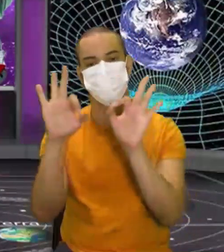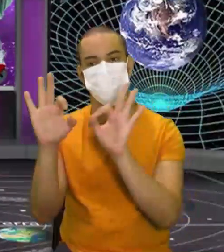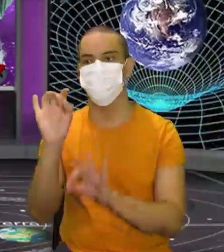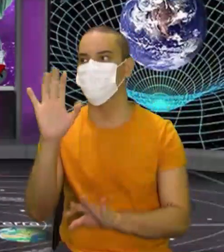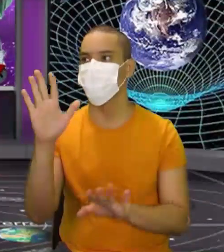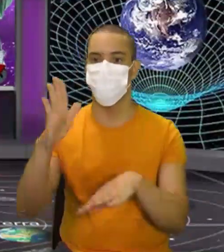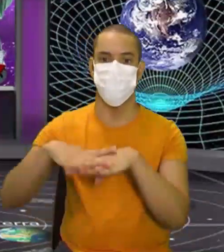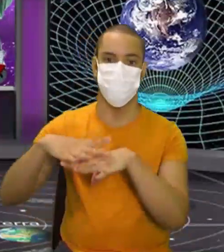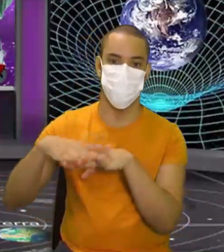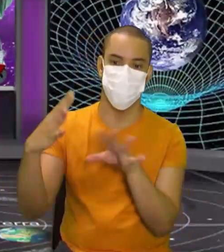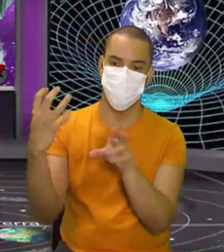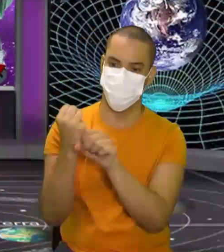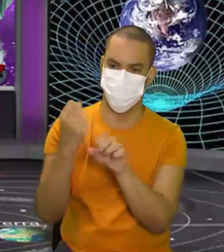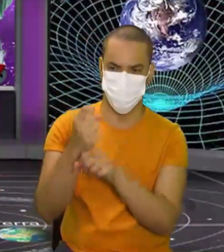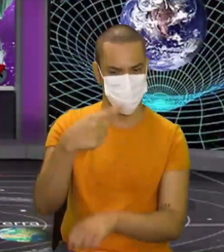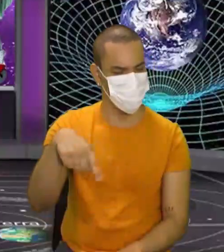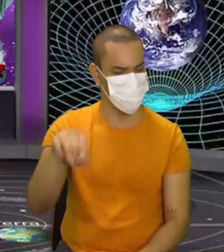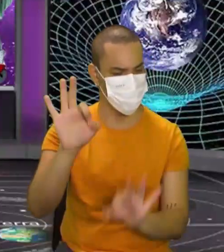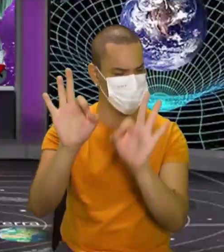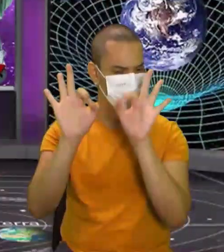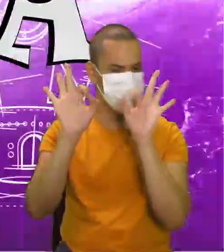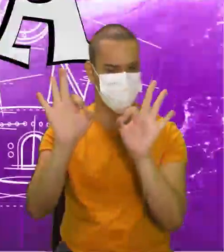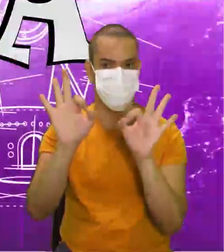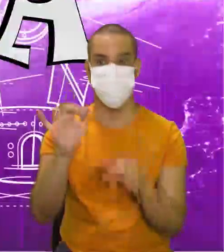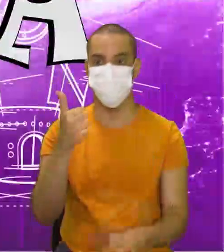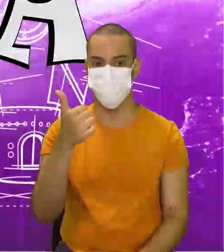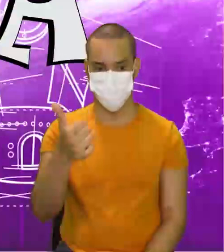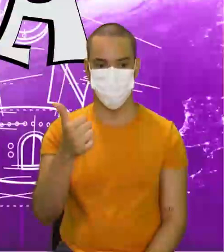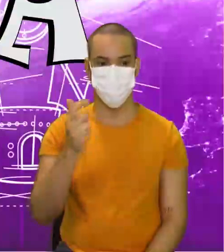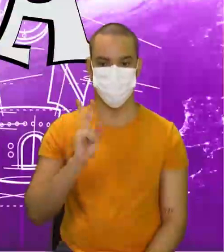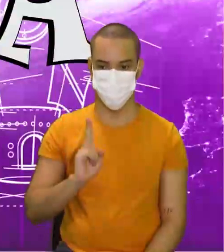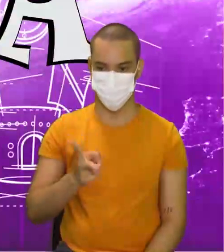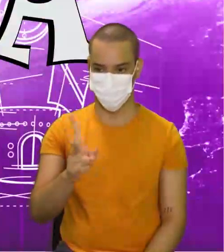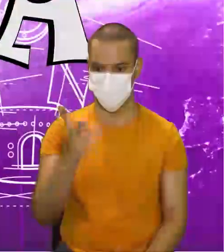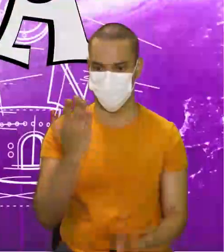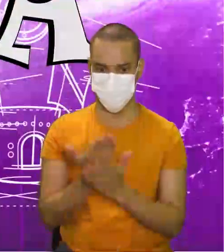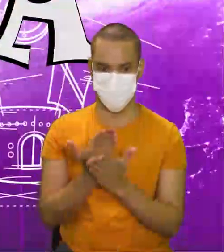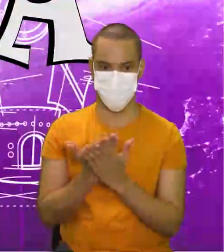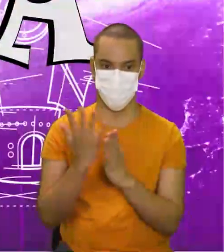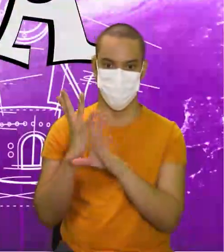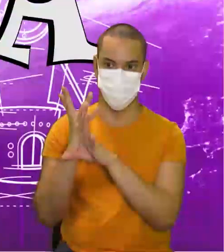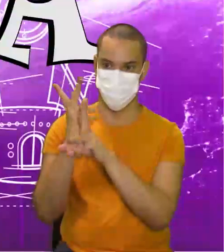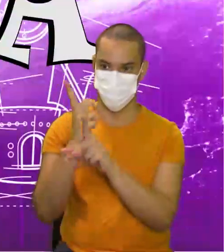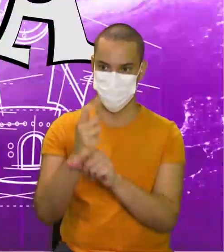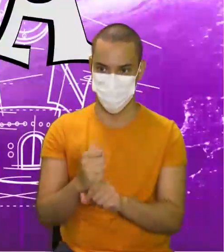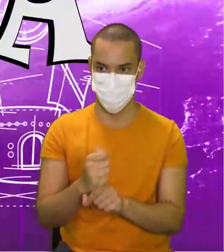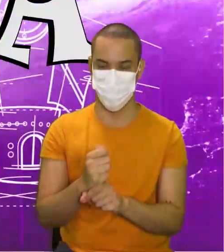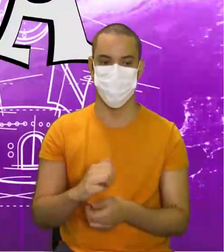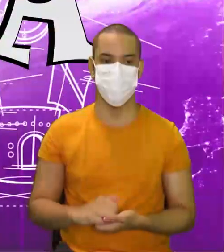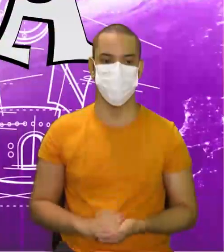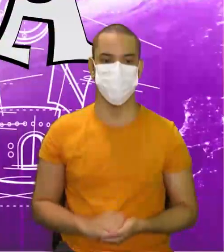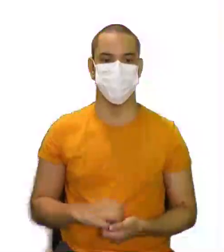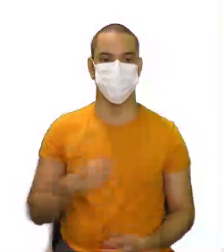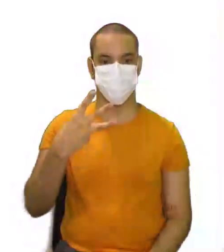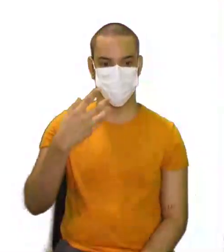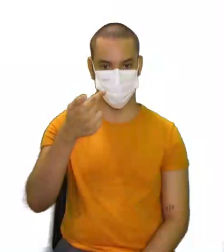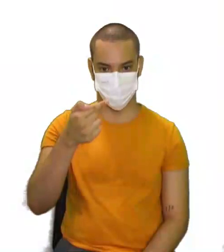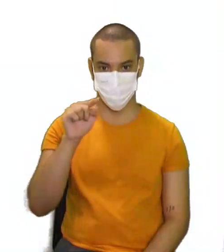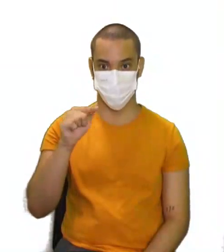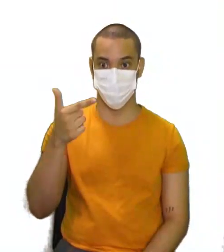cálculo, matemática, vocês são fera, beleza? Então, vamos lá, continuando aí, fazendo nossa revisão. A revisão da aula